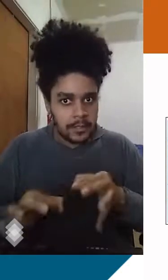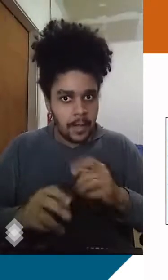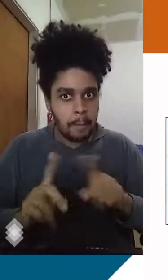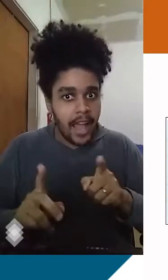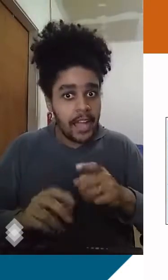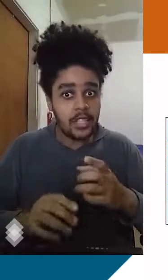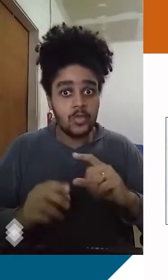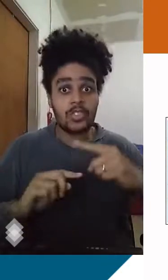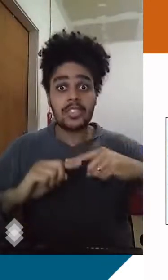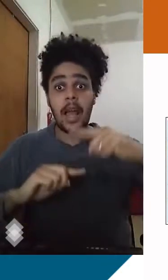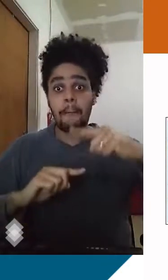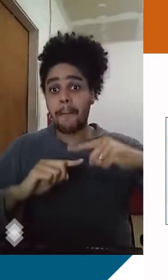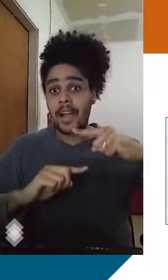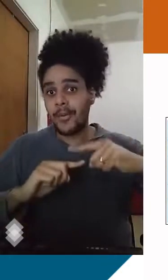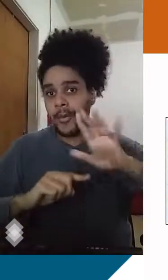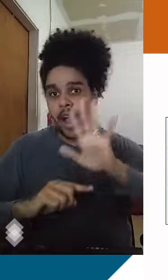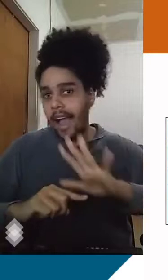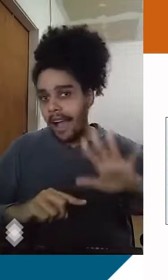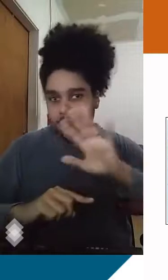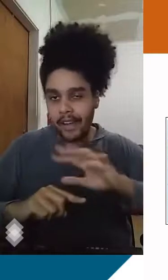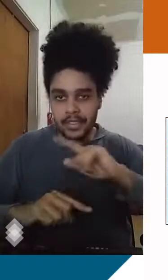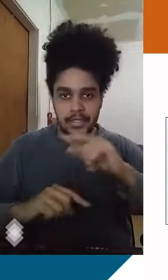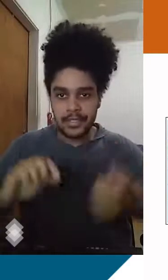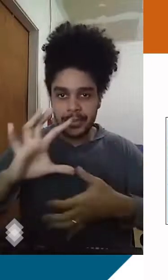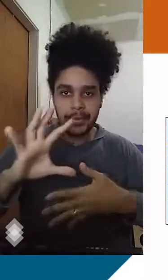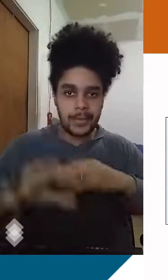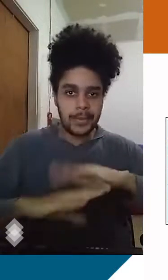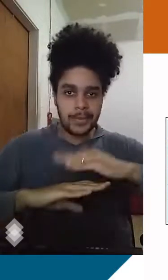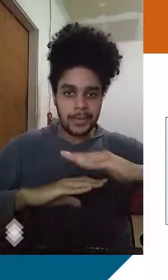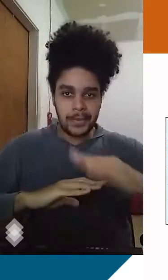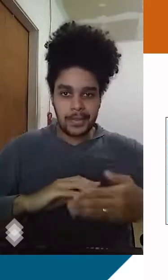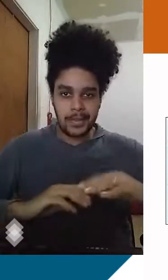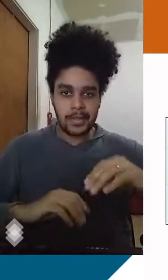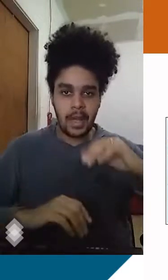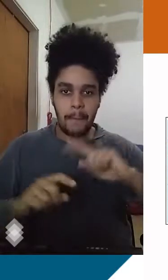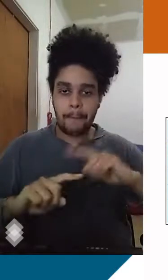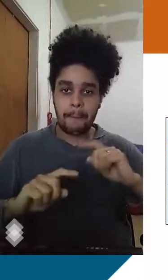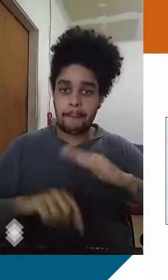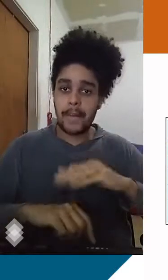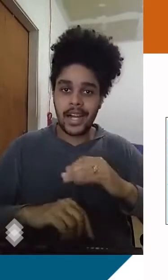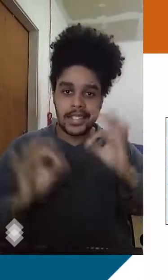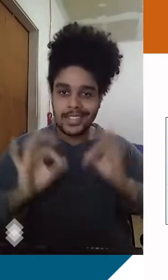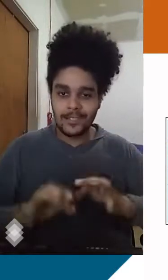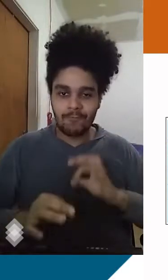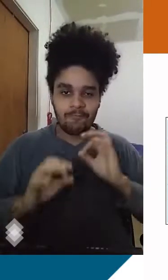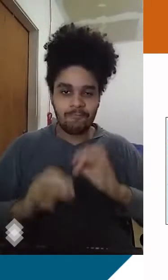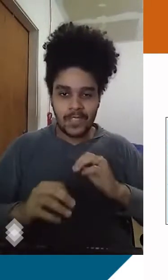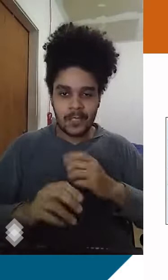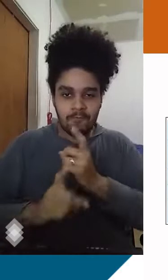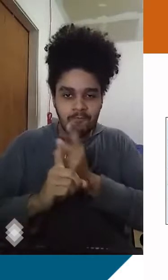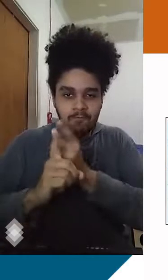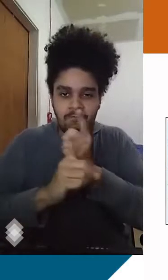é adequado, mas o tamanho, a área desses continentes, desses oceanos, de uma maneira mais adequada e